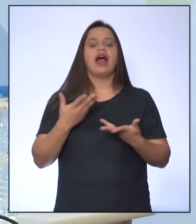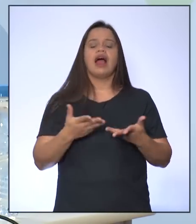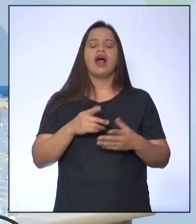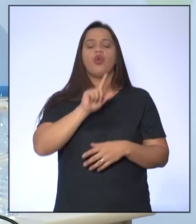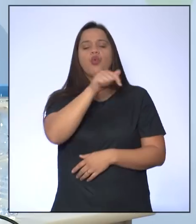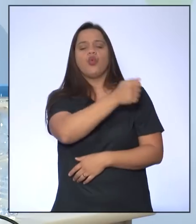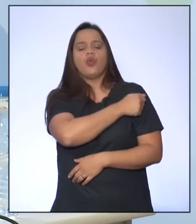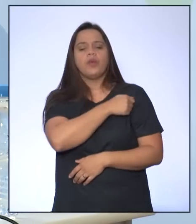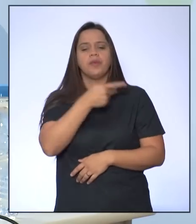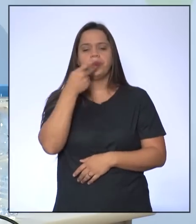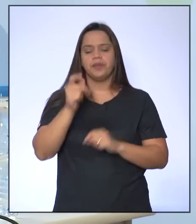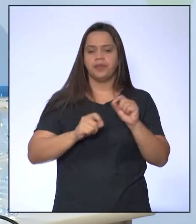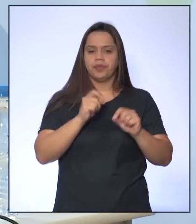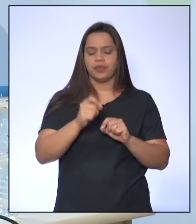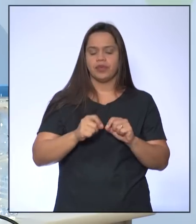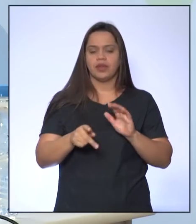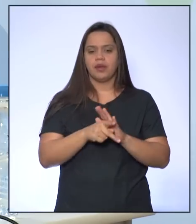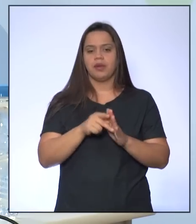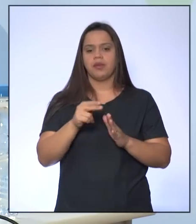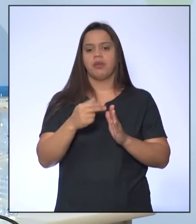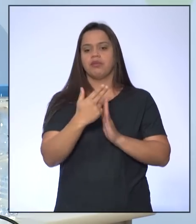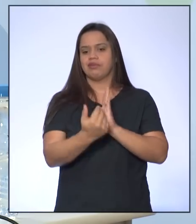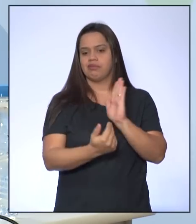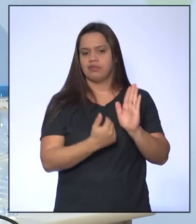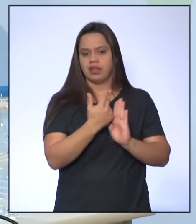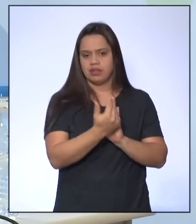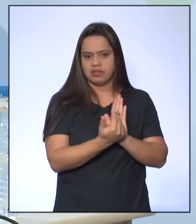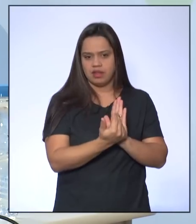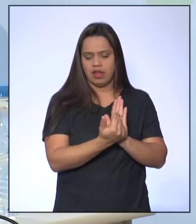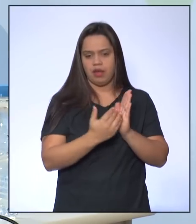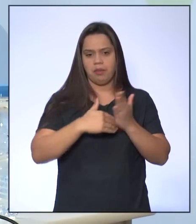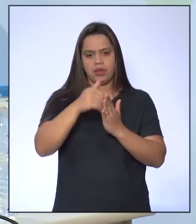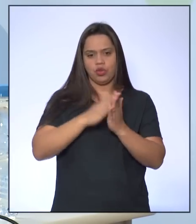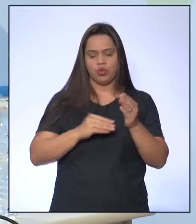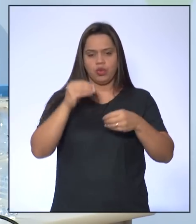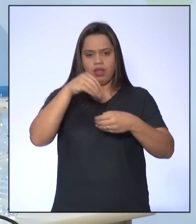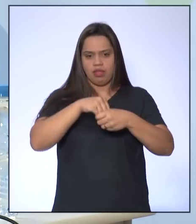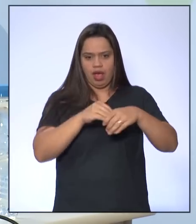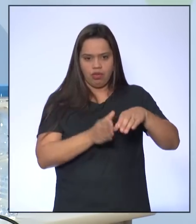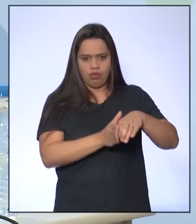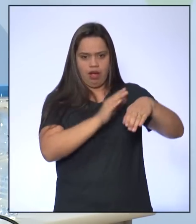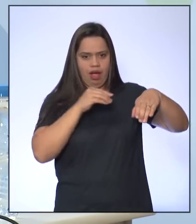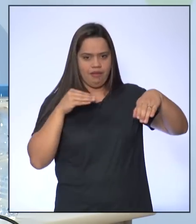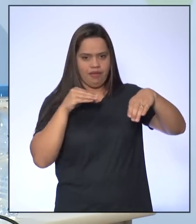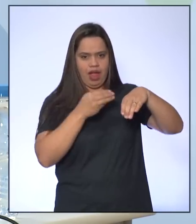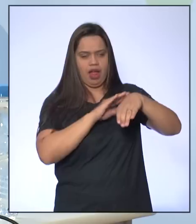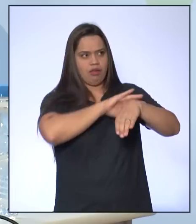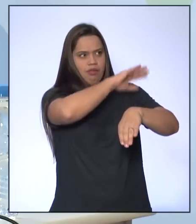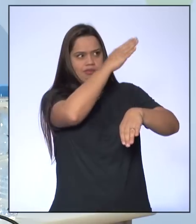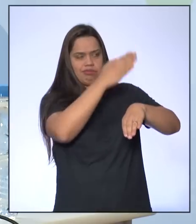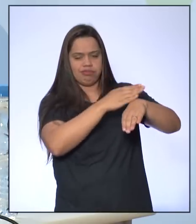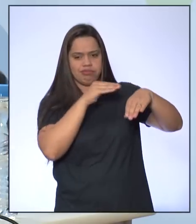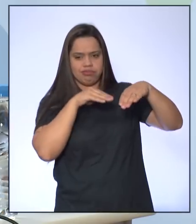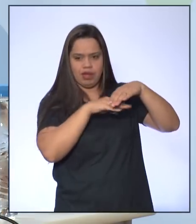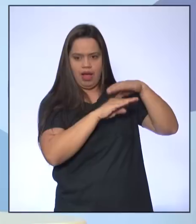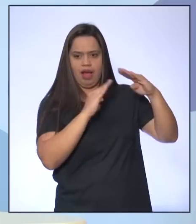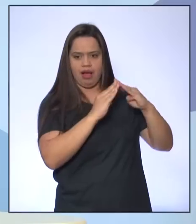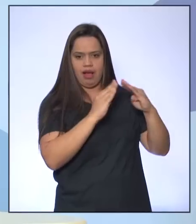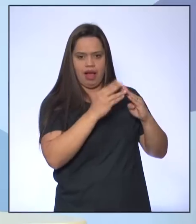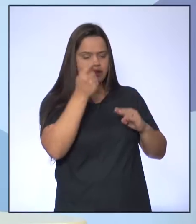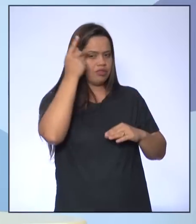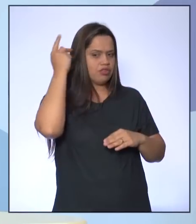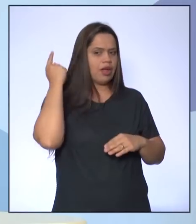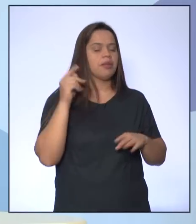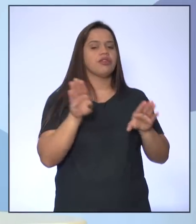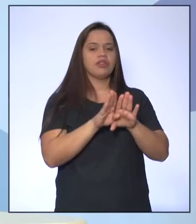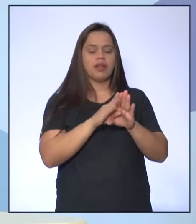nas cavernas onde eles habitavam também eram evidências da história deles. Tá certo isso?